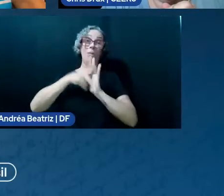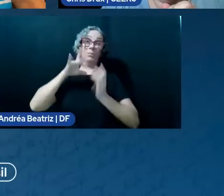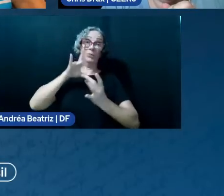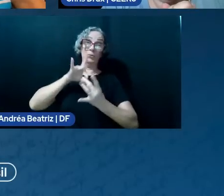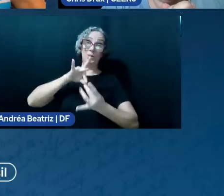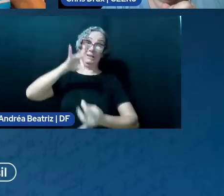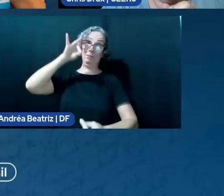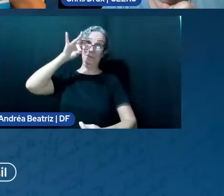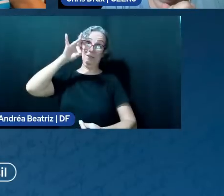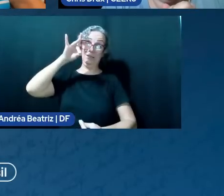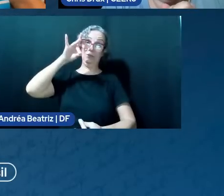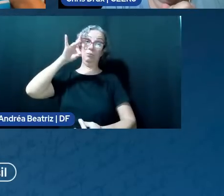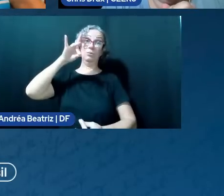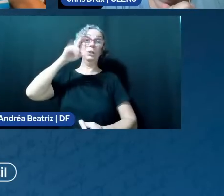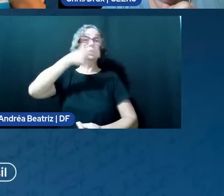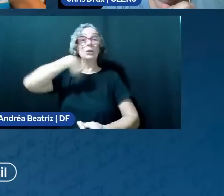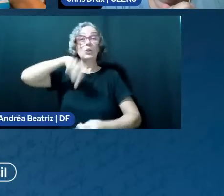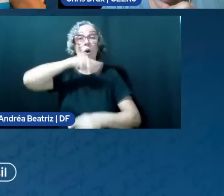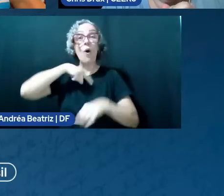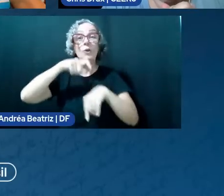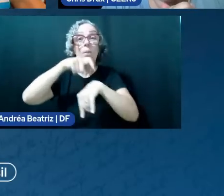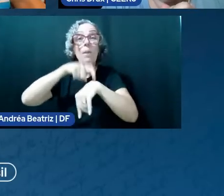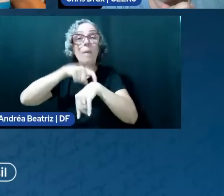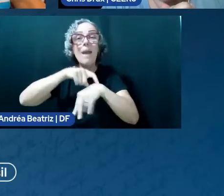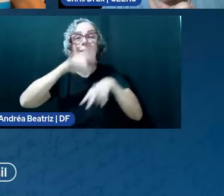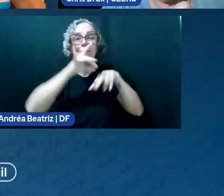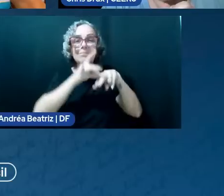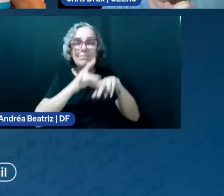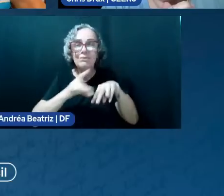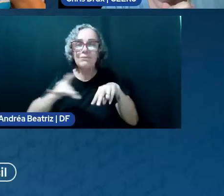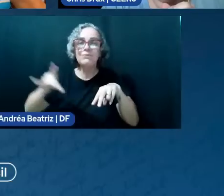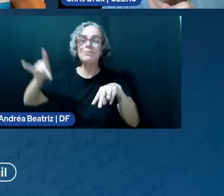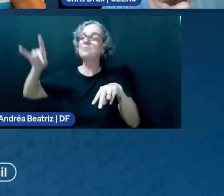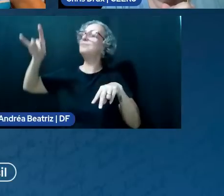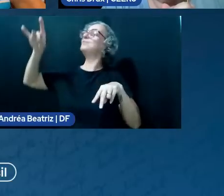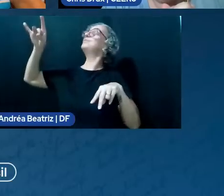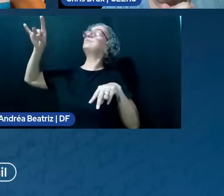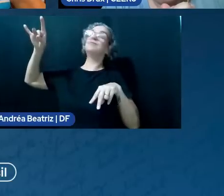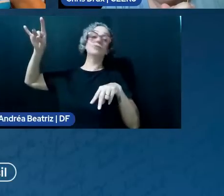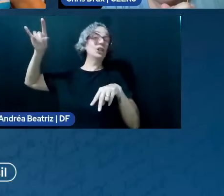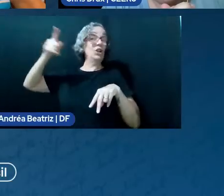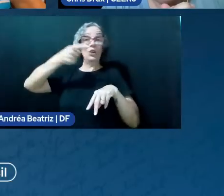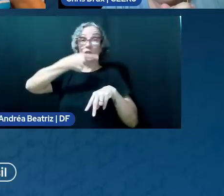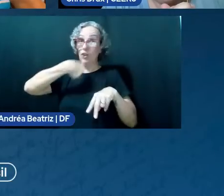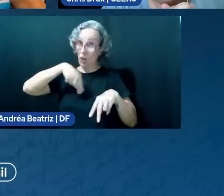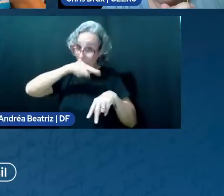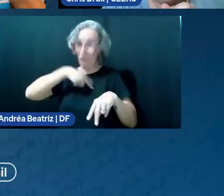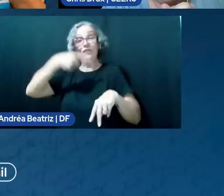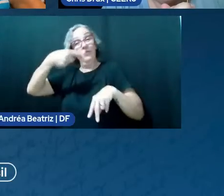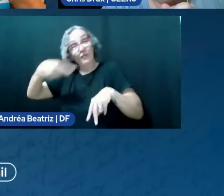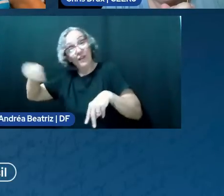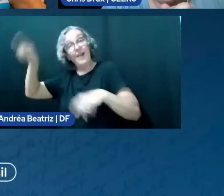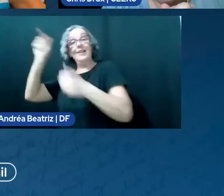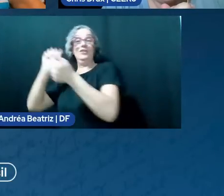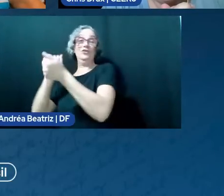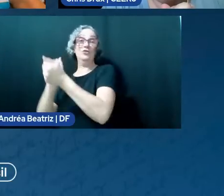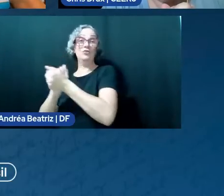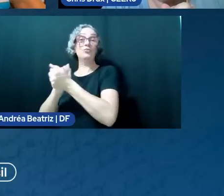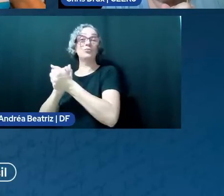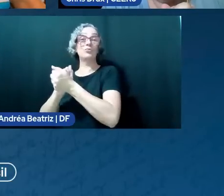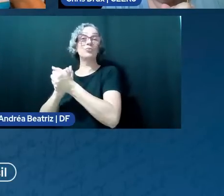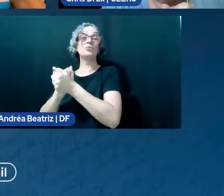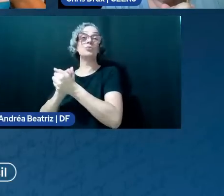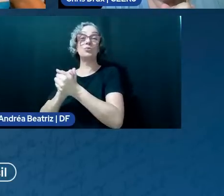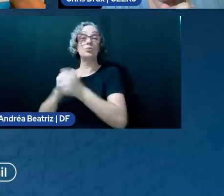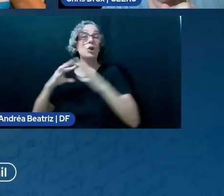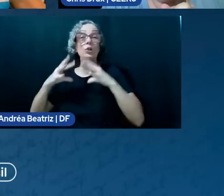outro lado, né, quando desencarnamos, levamos conosco toda a nossa bagagem. Tudo que nós pensamos, tudo que